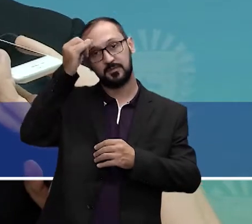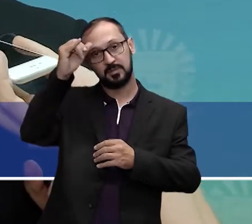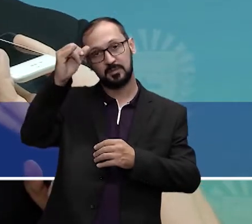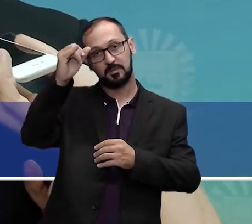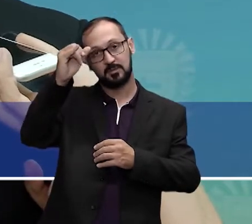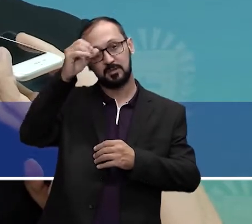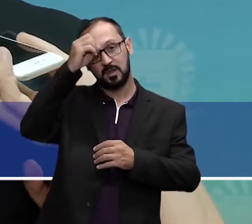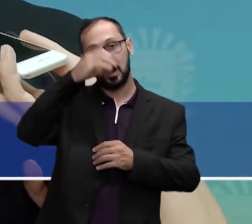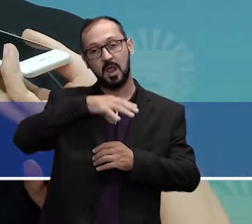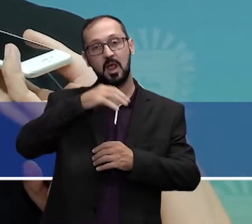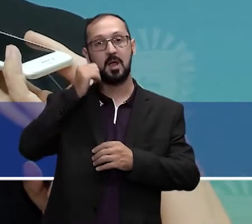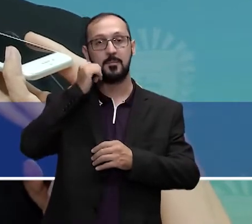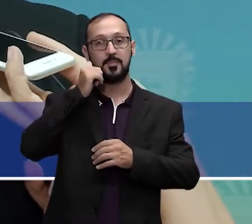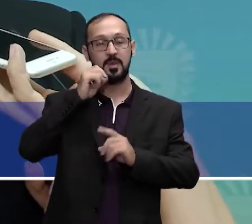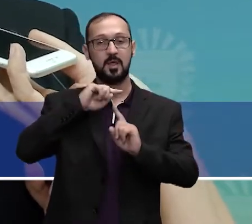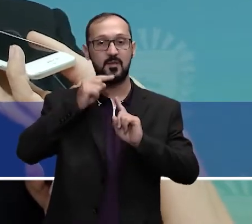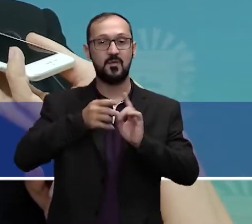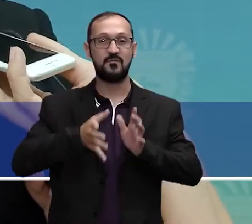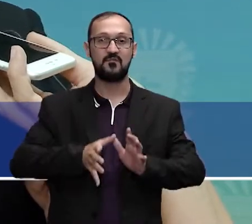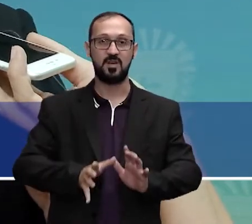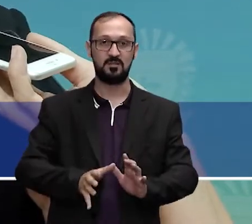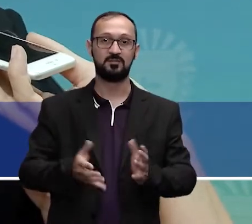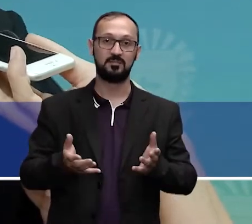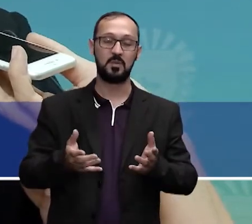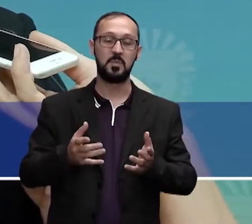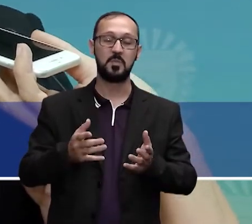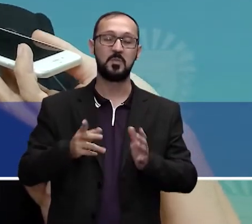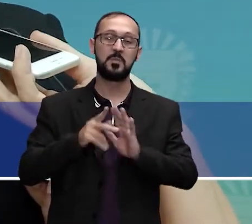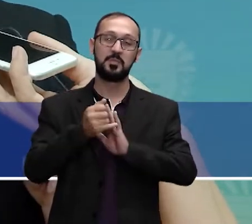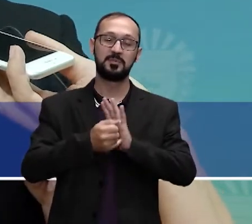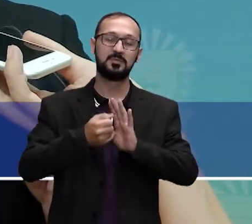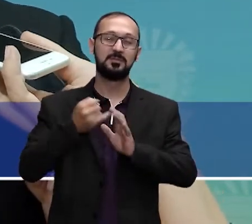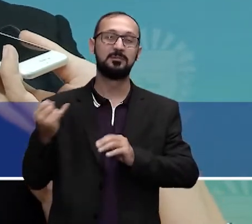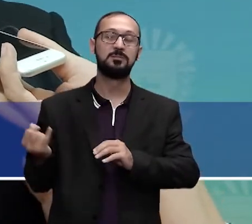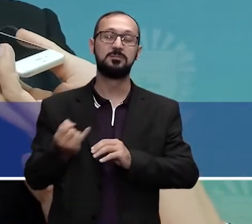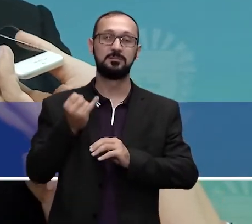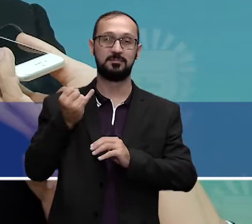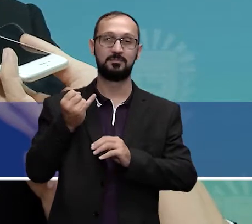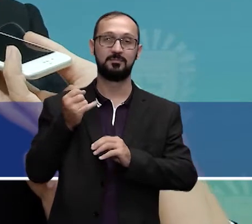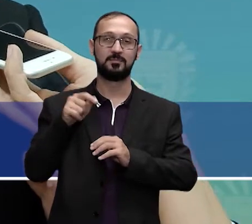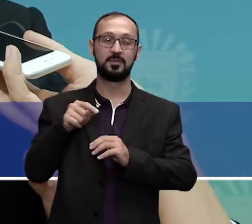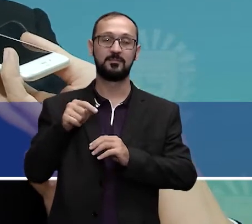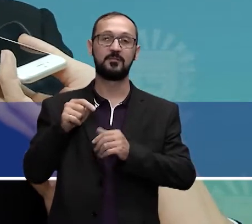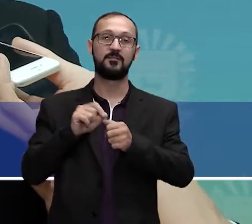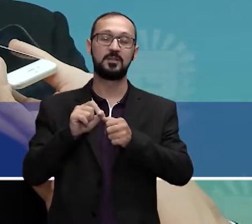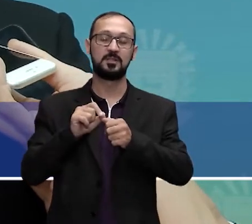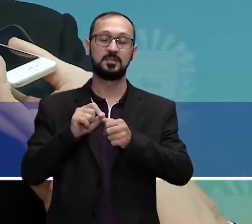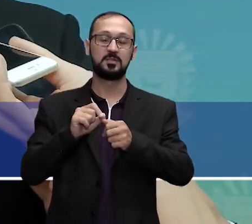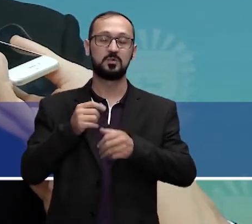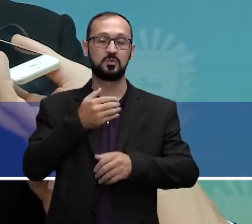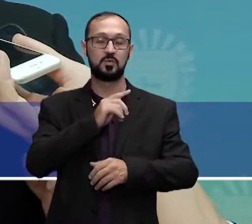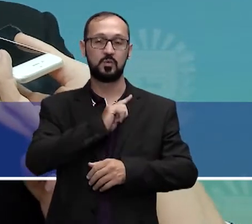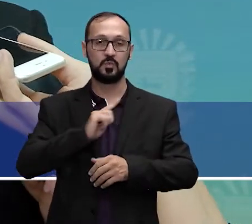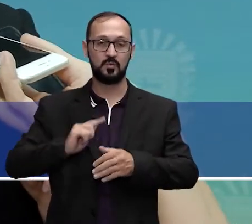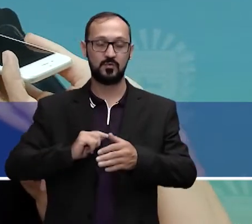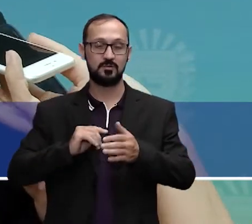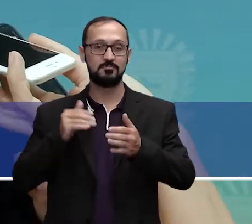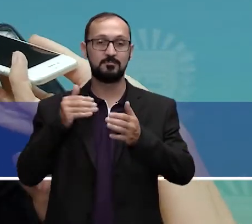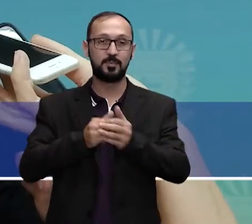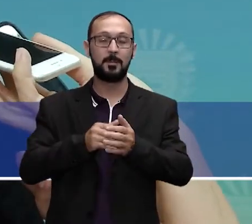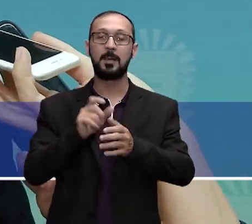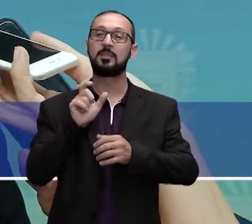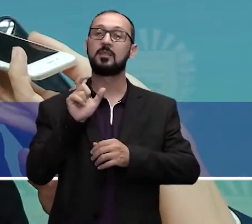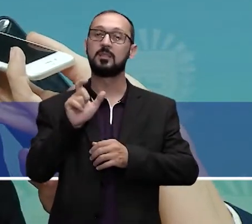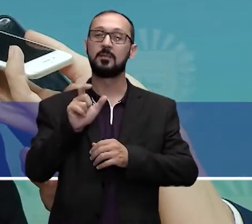de combater a violência obstétrica. Então, é um projeto de suma importância. Ele travou no governo por conta